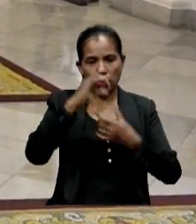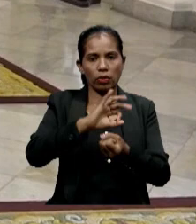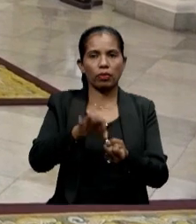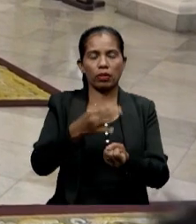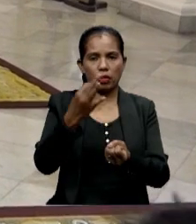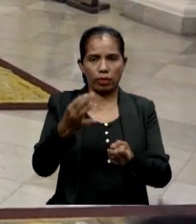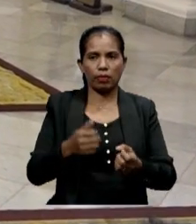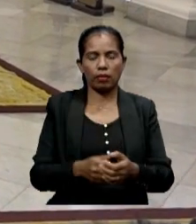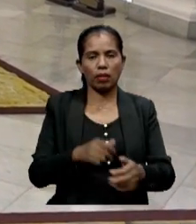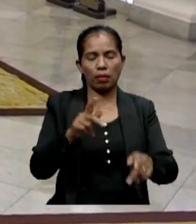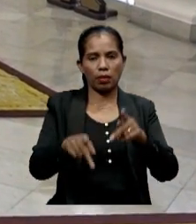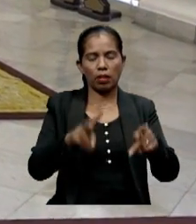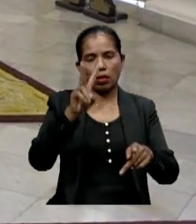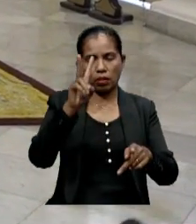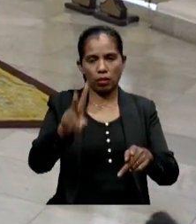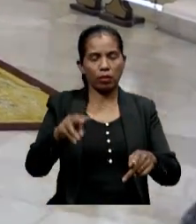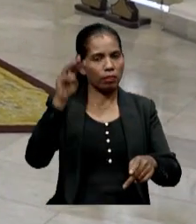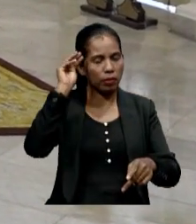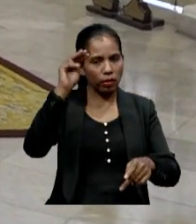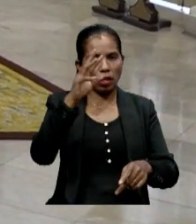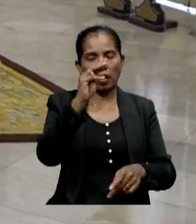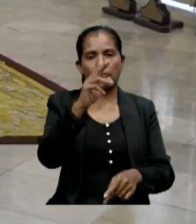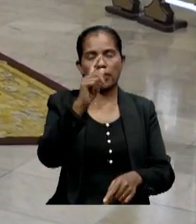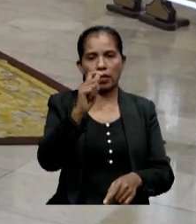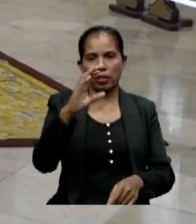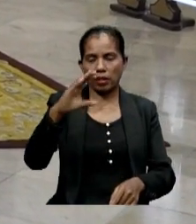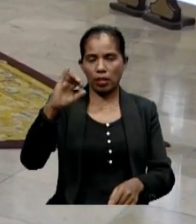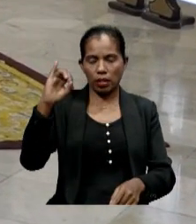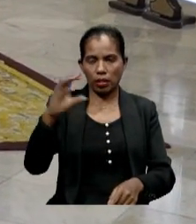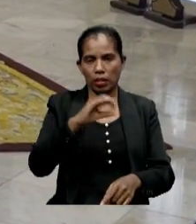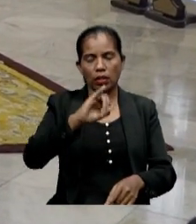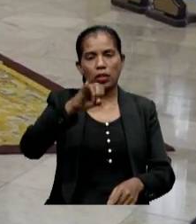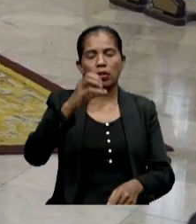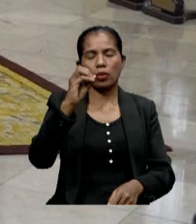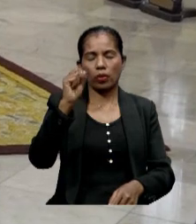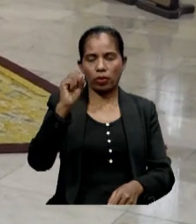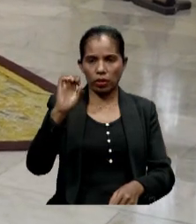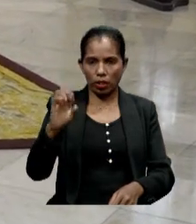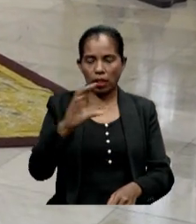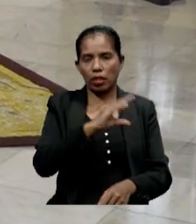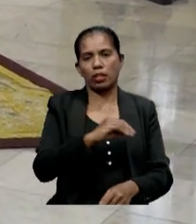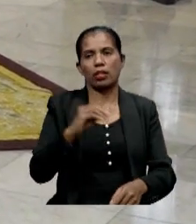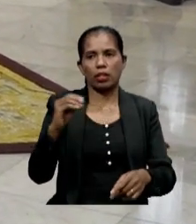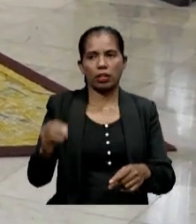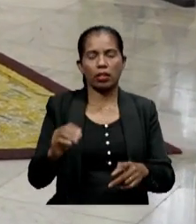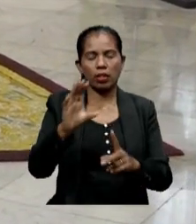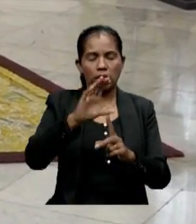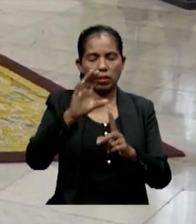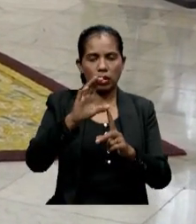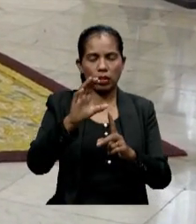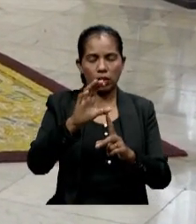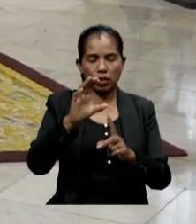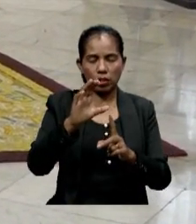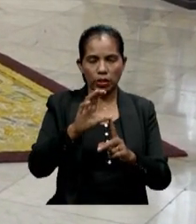COVID-19. Sira na Ingrua né, Mac, Ministro Turismo, Comércio e Indústria, José Lucas do Carmo da Silva, Chefe Casa